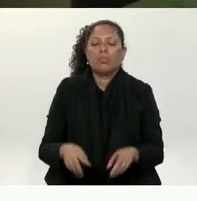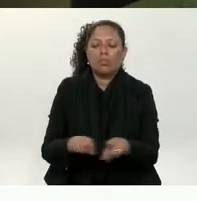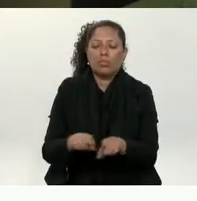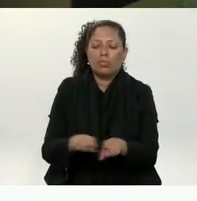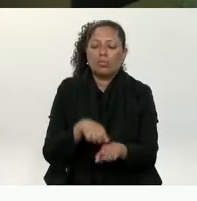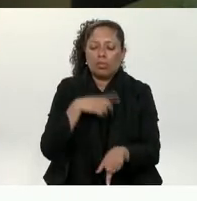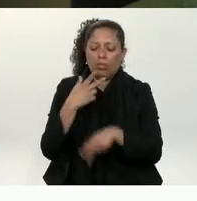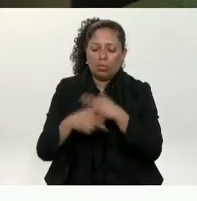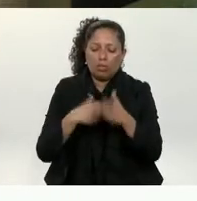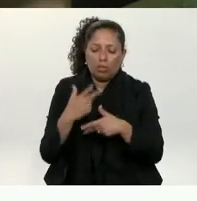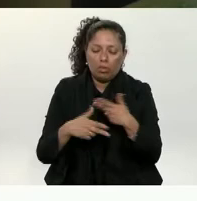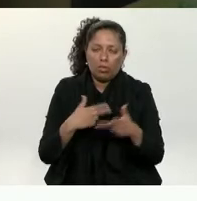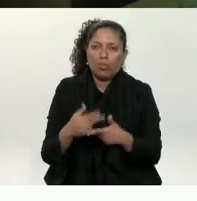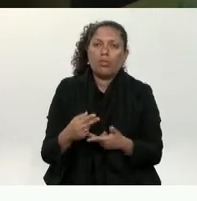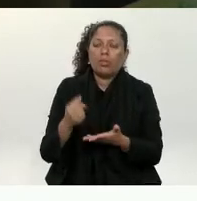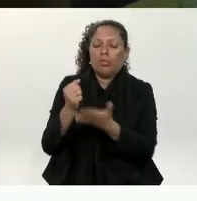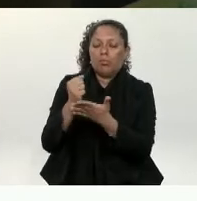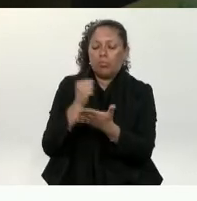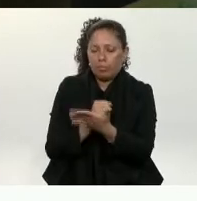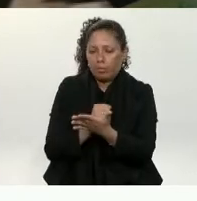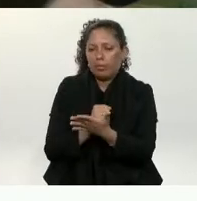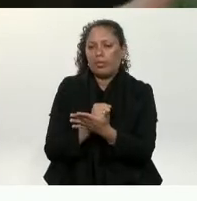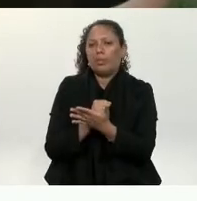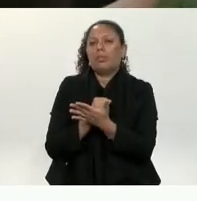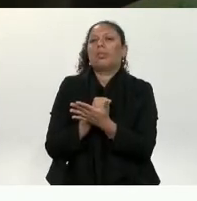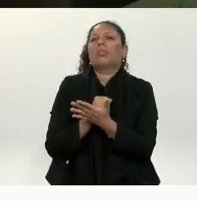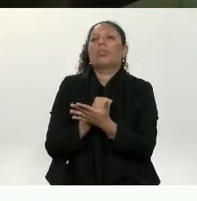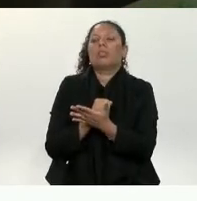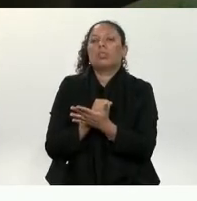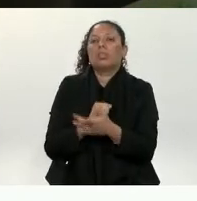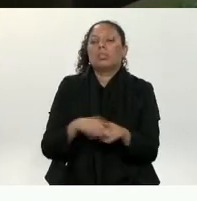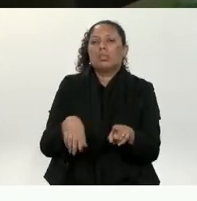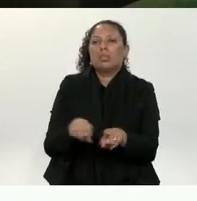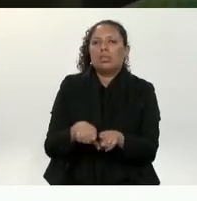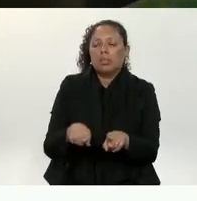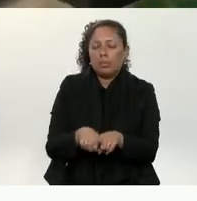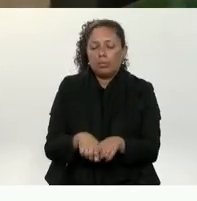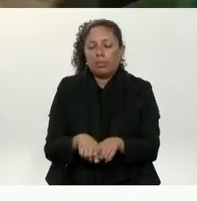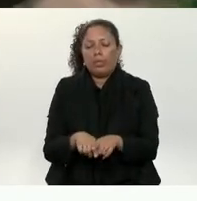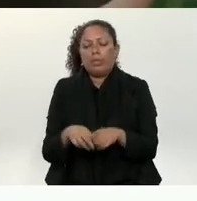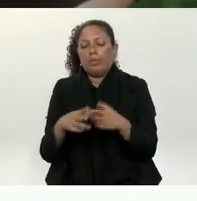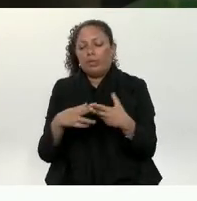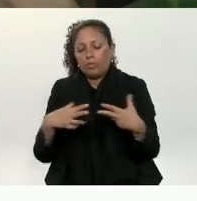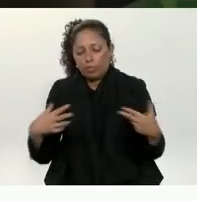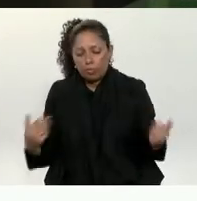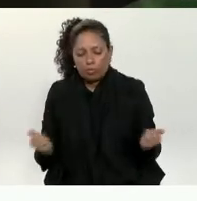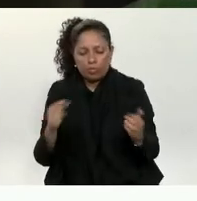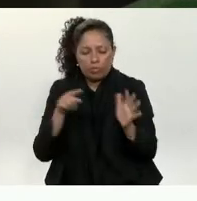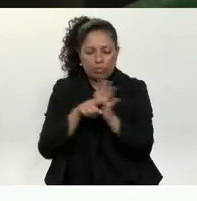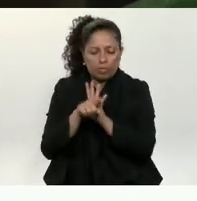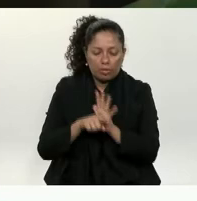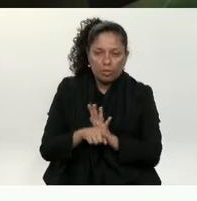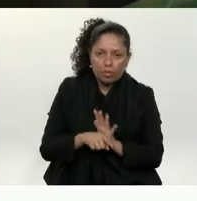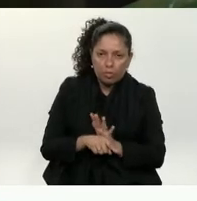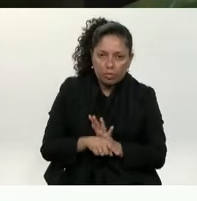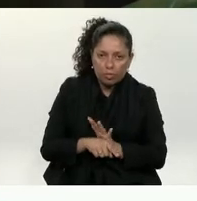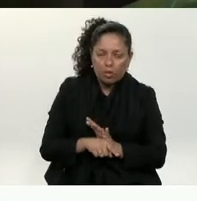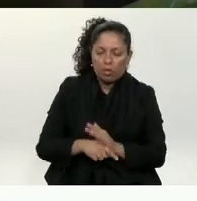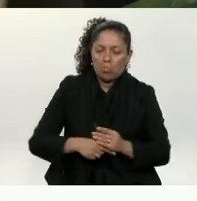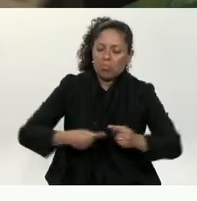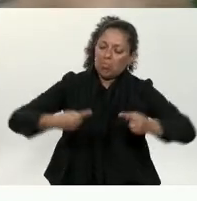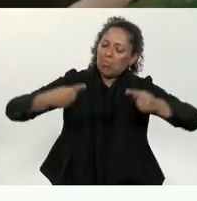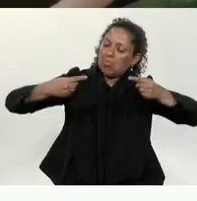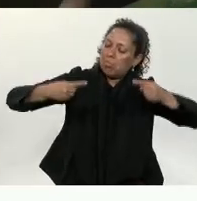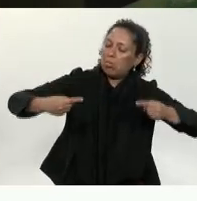auditoria, da questão contratual, a segunda sobre as revisões tarifárias, terceira sobre estimular a